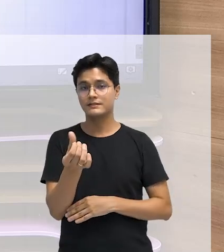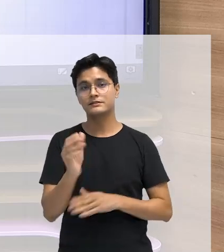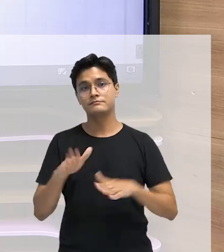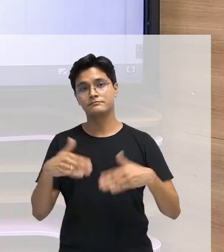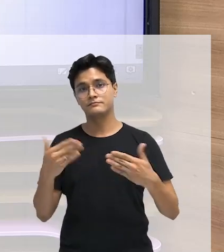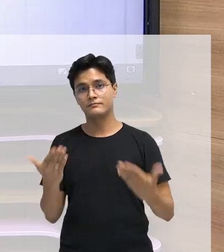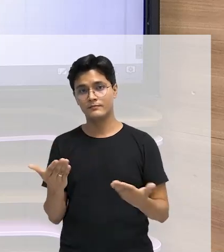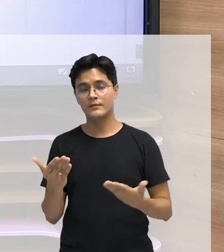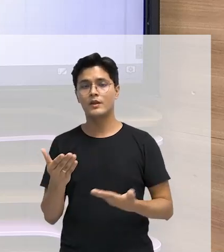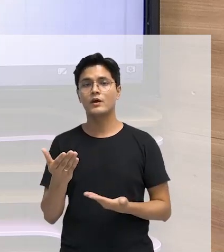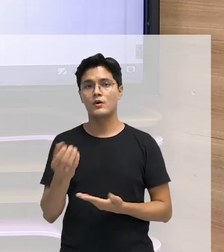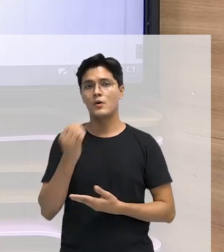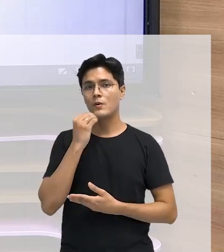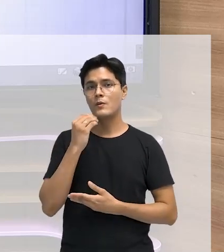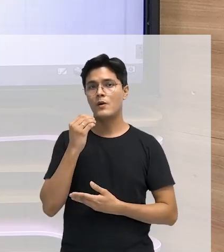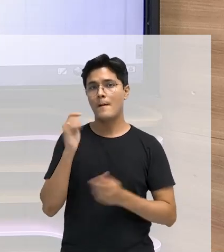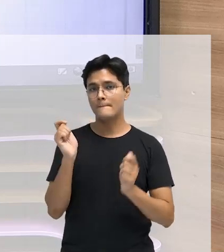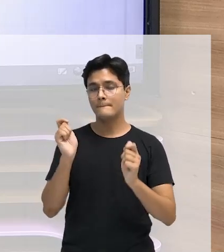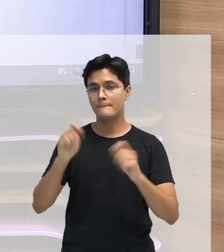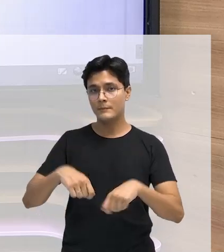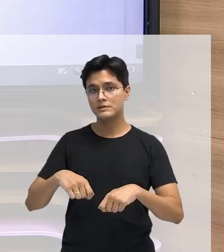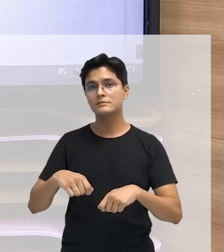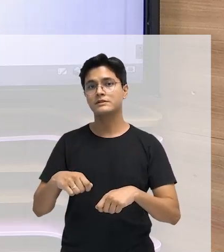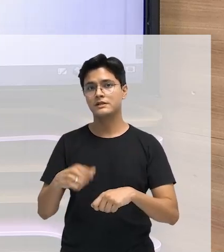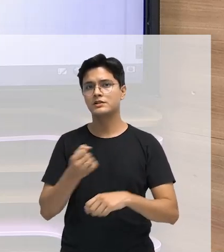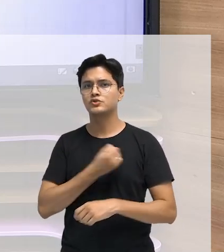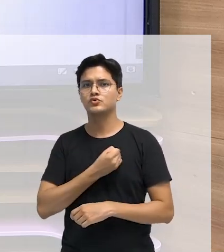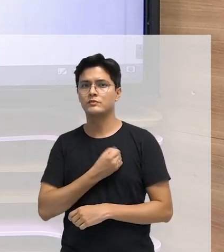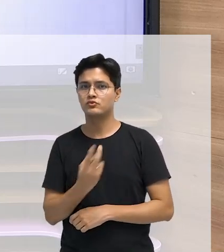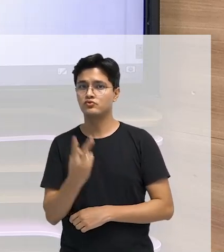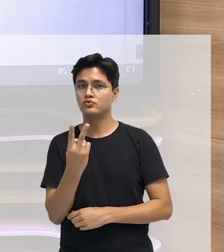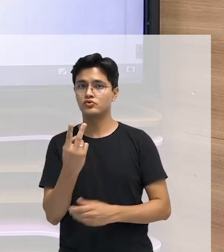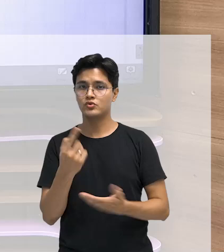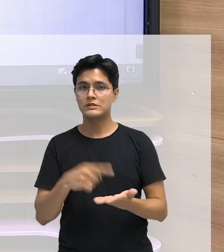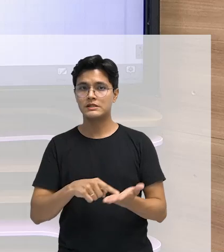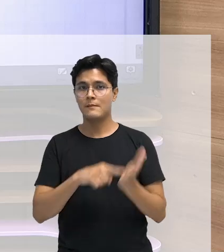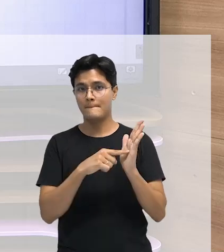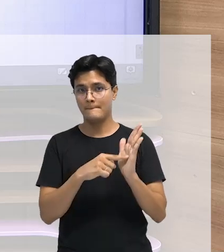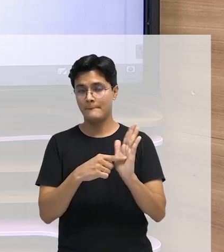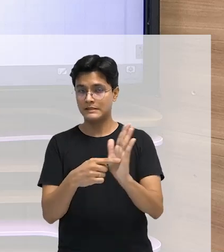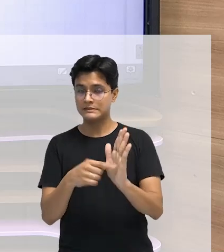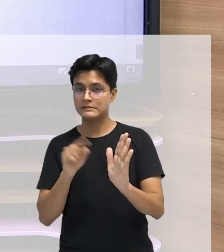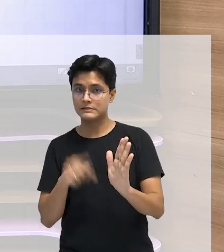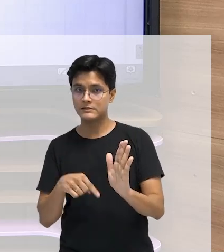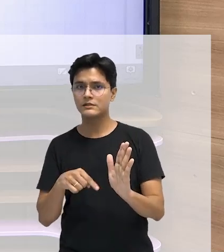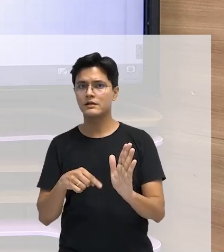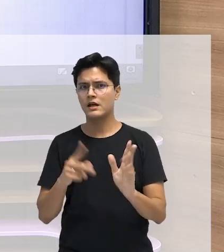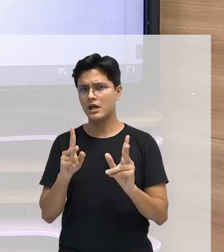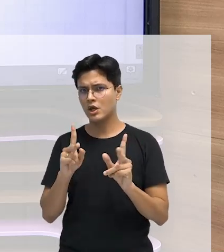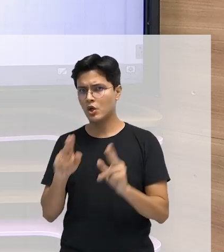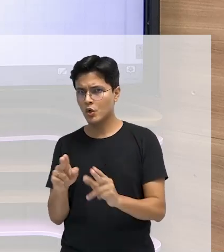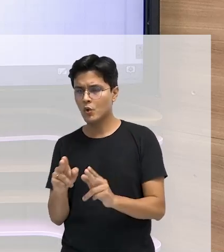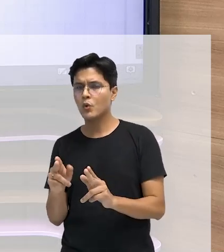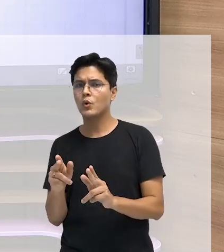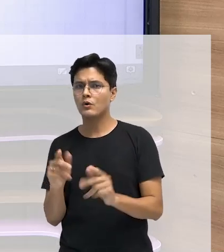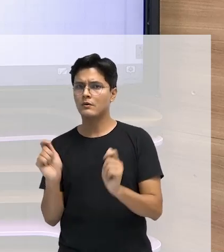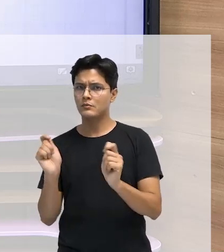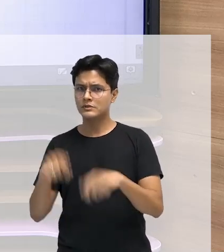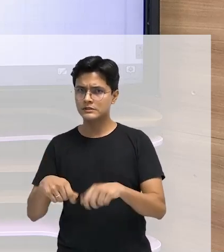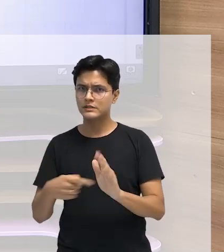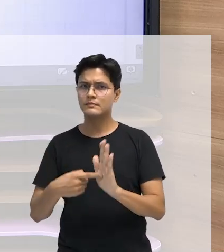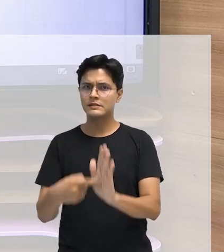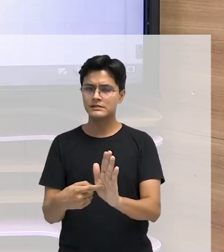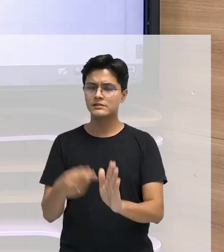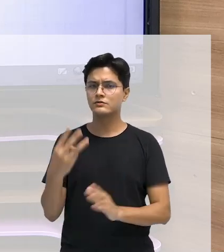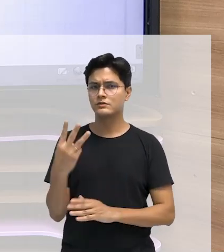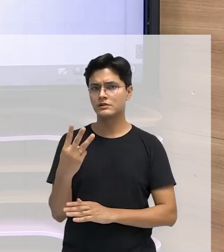de sair, por exemplo, um número 2, será que é a mesma chance de sair um número 3? Ou será que é a mesma